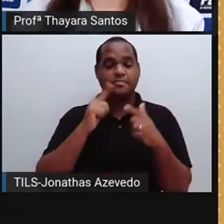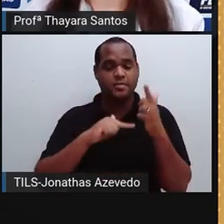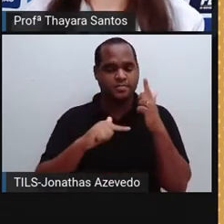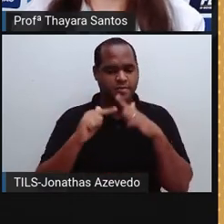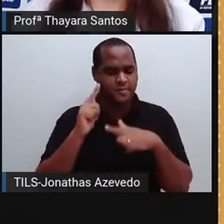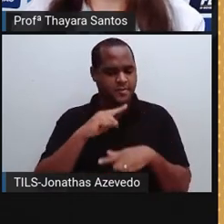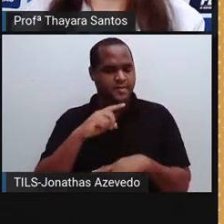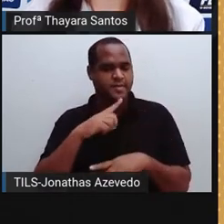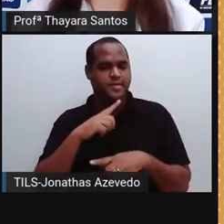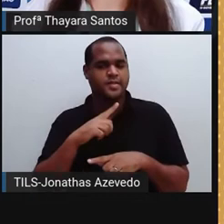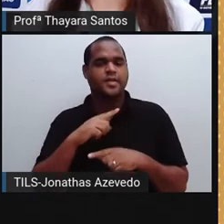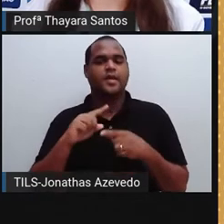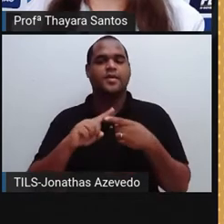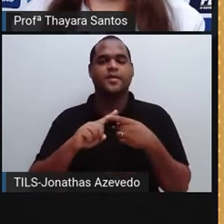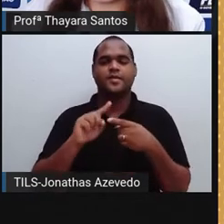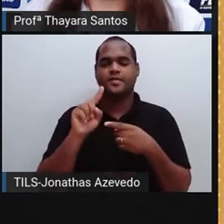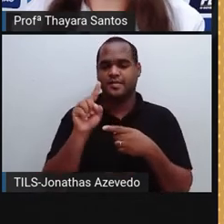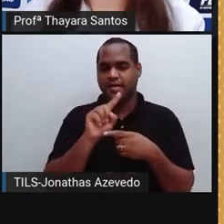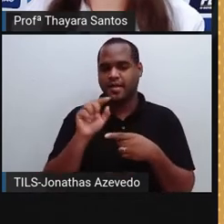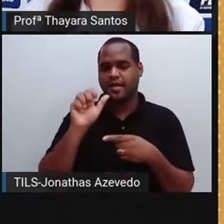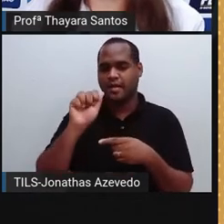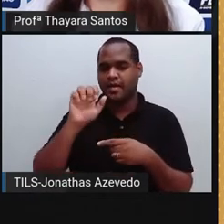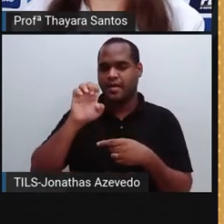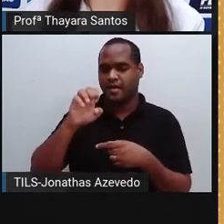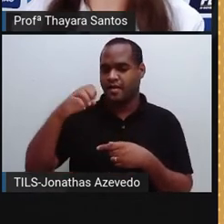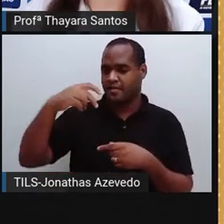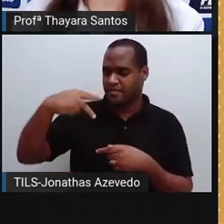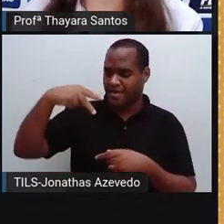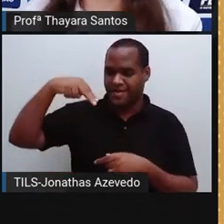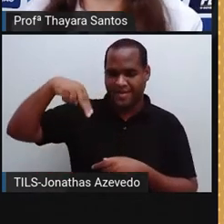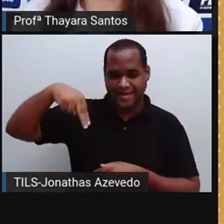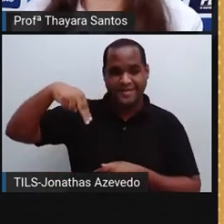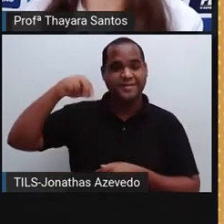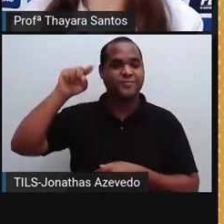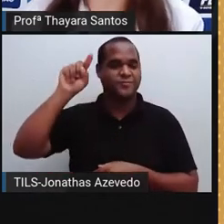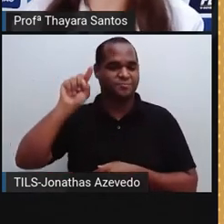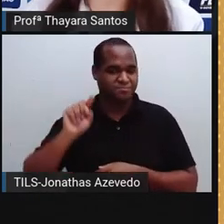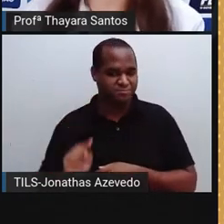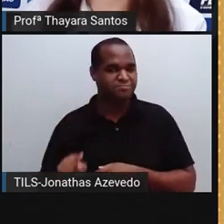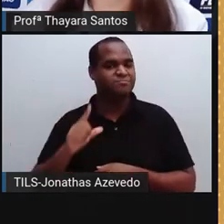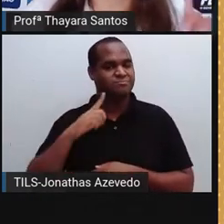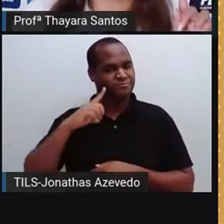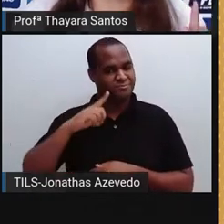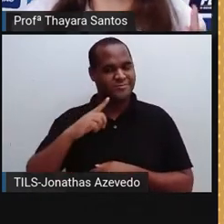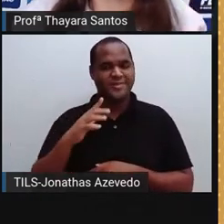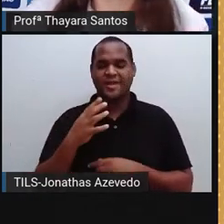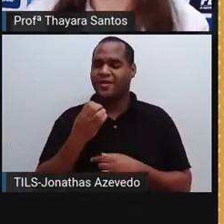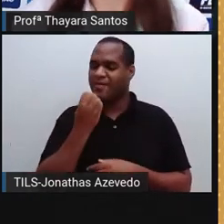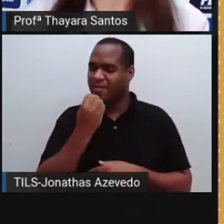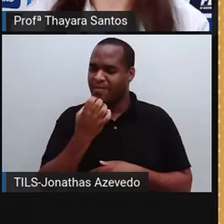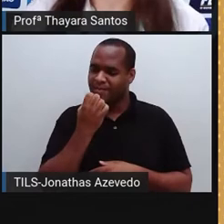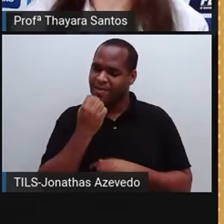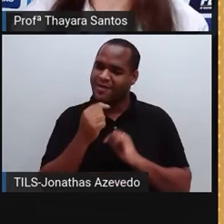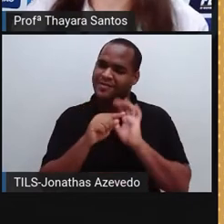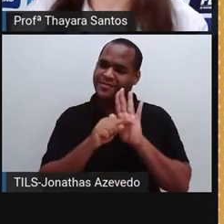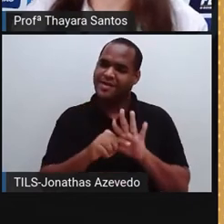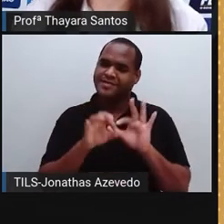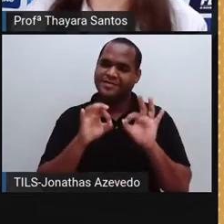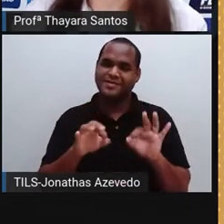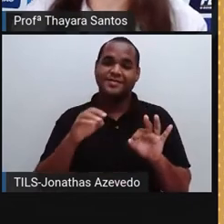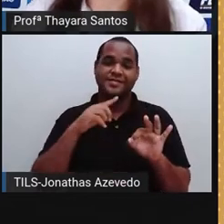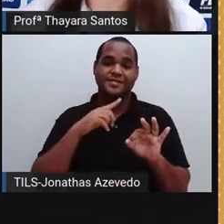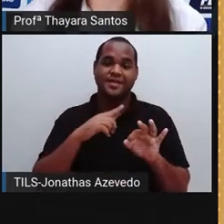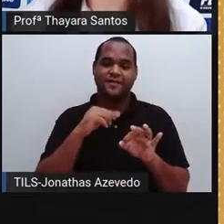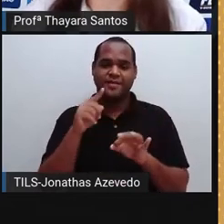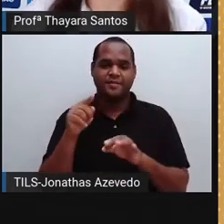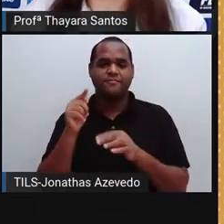número de massa, número de elétrons, de prótons e de nêutrons desse elemento. Como é só basinha, já deixei a fórmula para